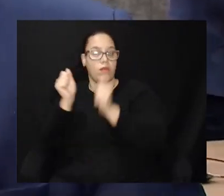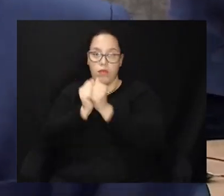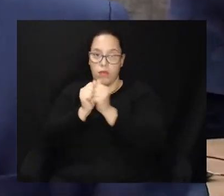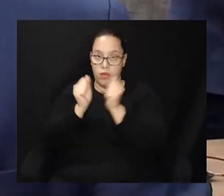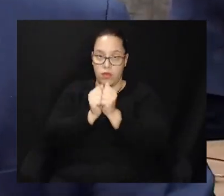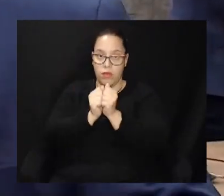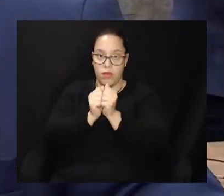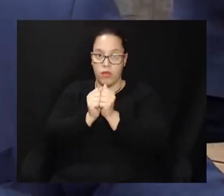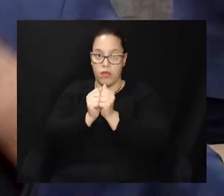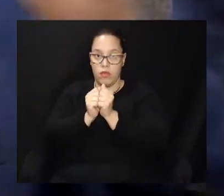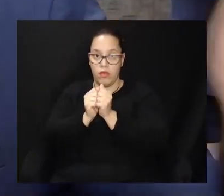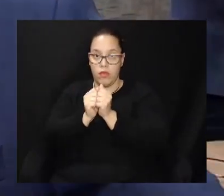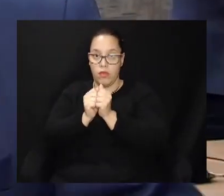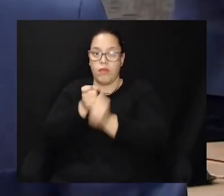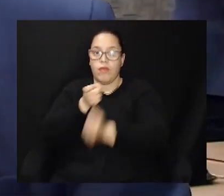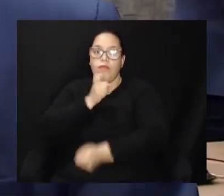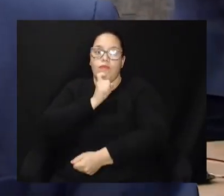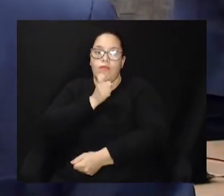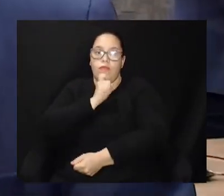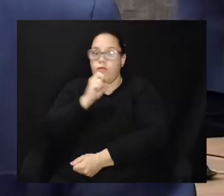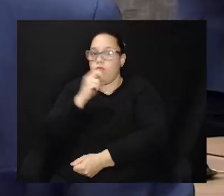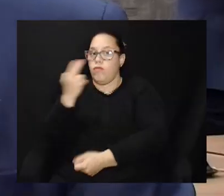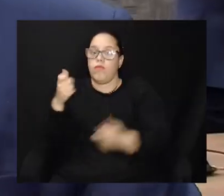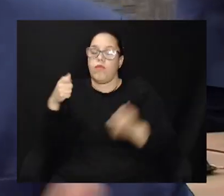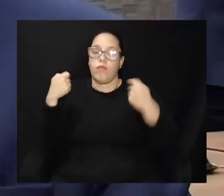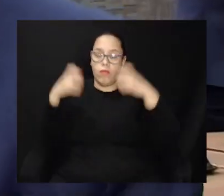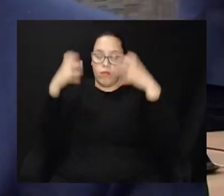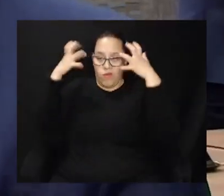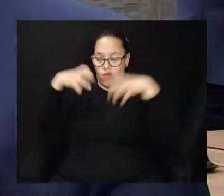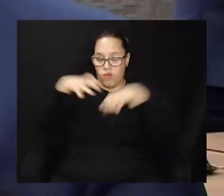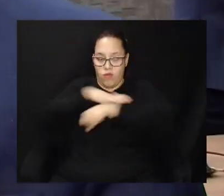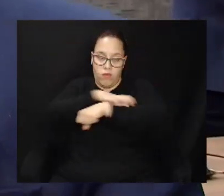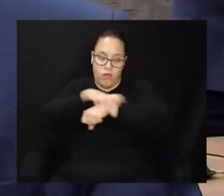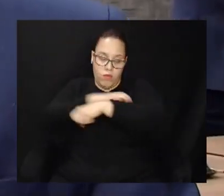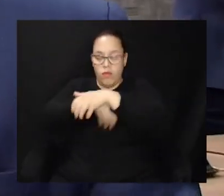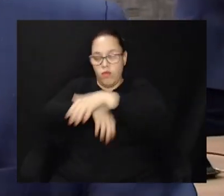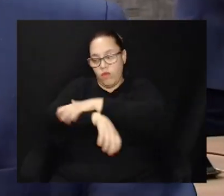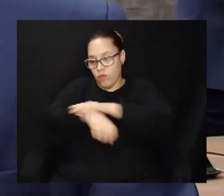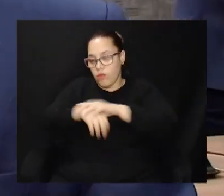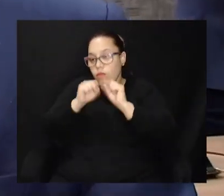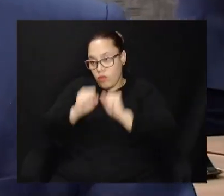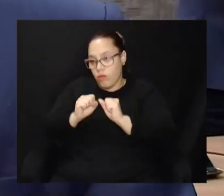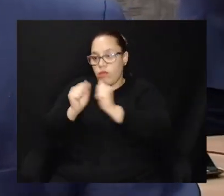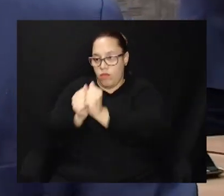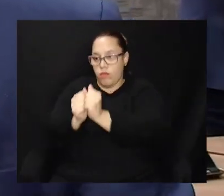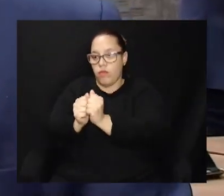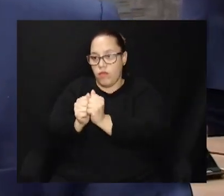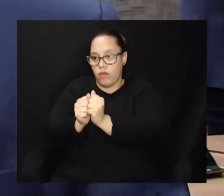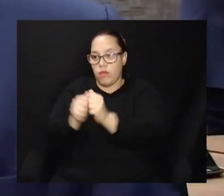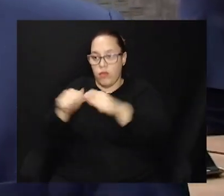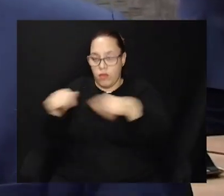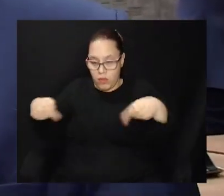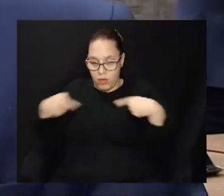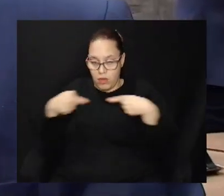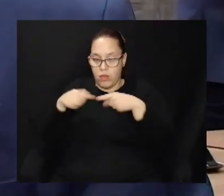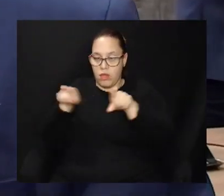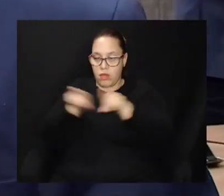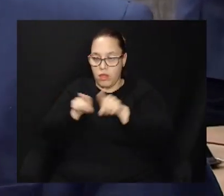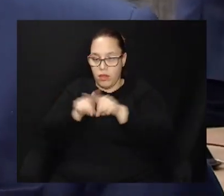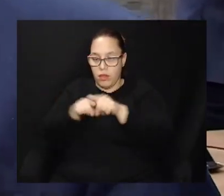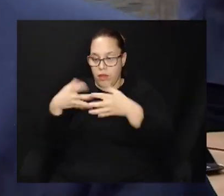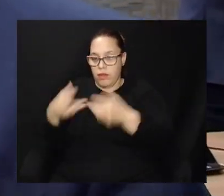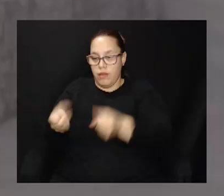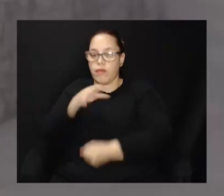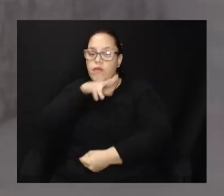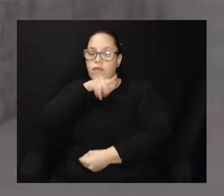no frio ou ele precisa tomar um banho no abrigo, ele possa ir com os animais, que tem um espaço também para acolher os animais dos